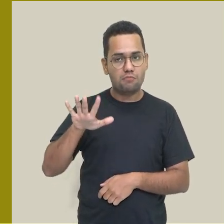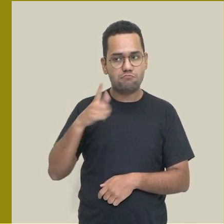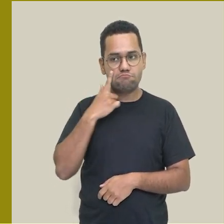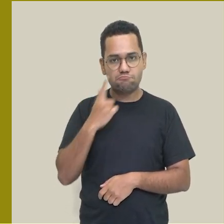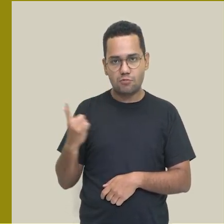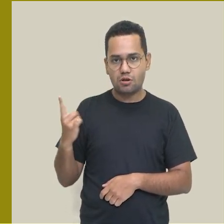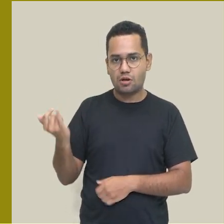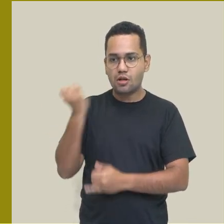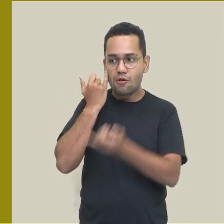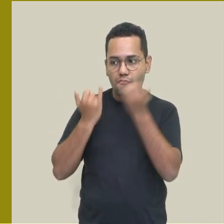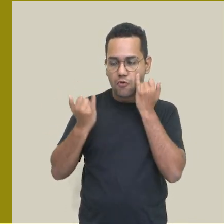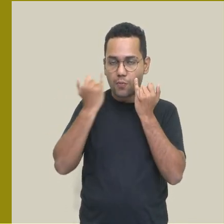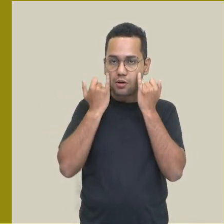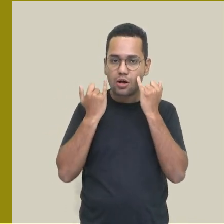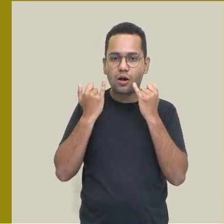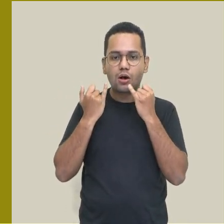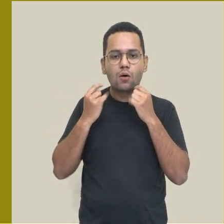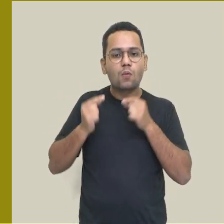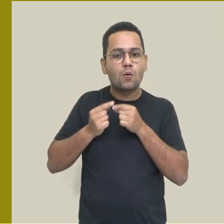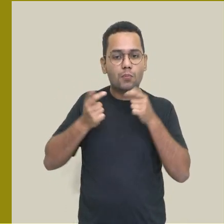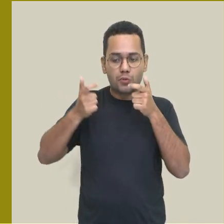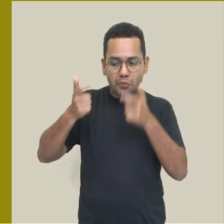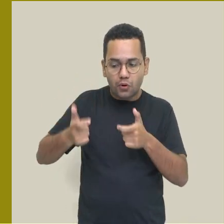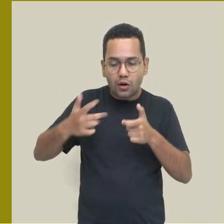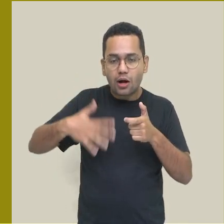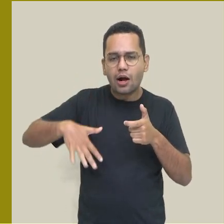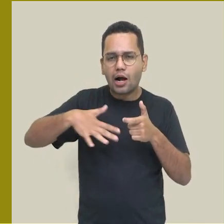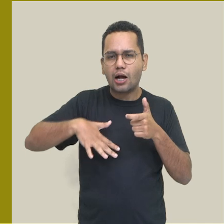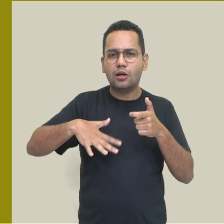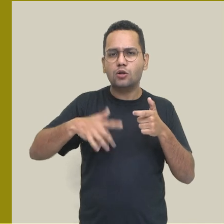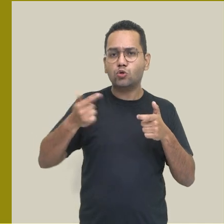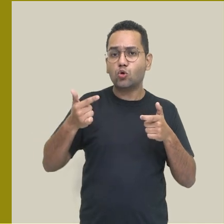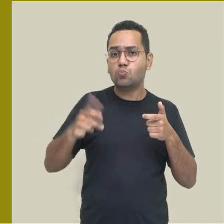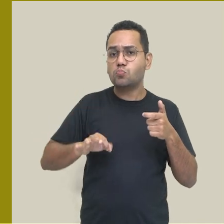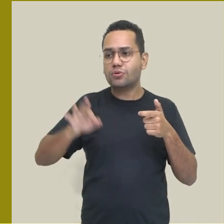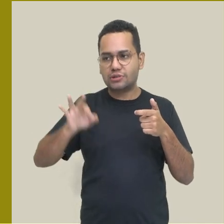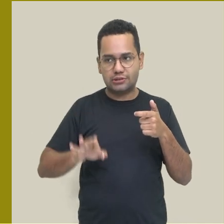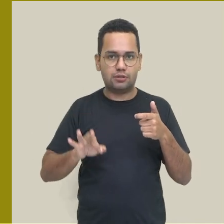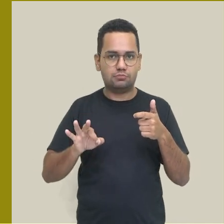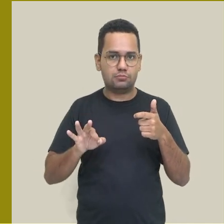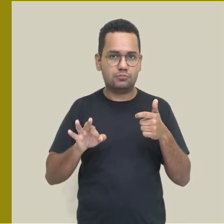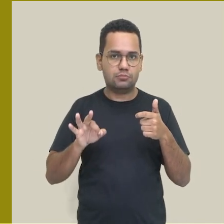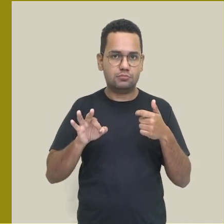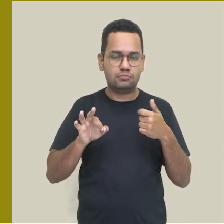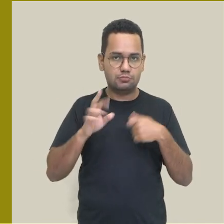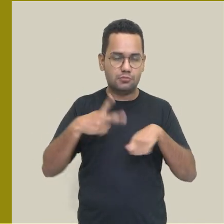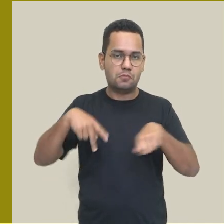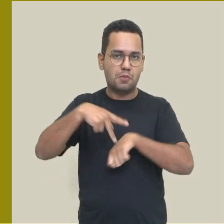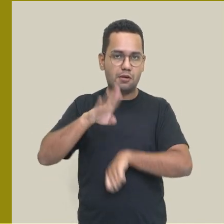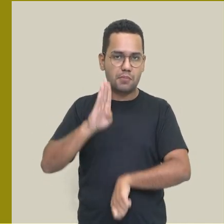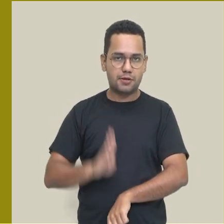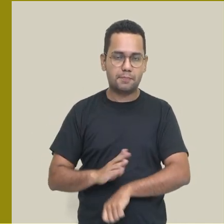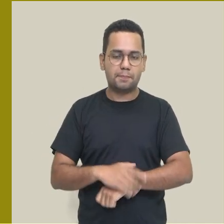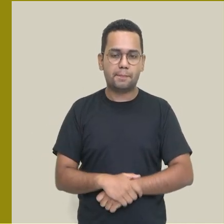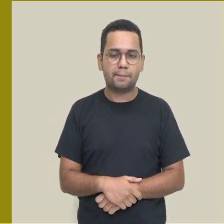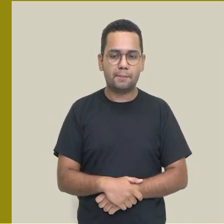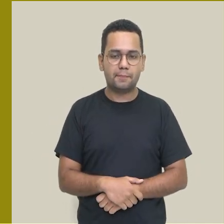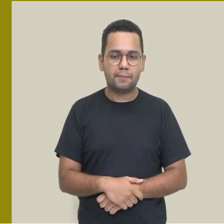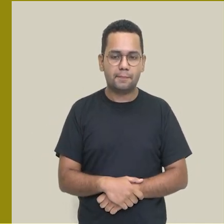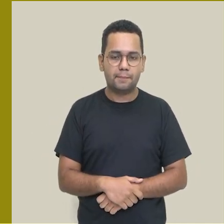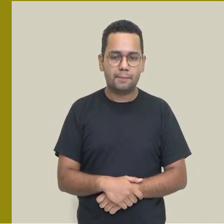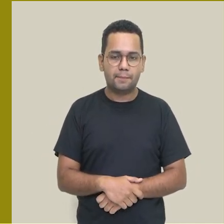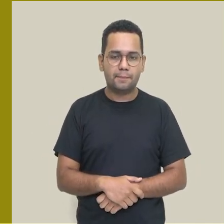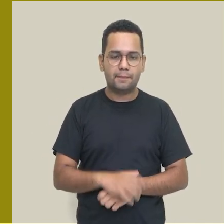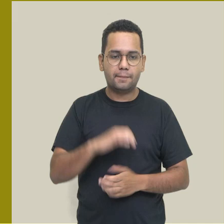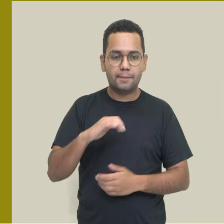foram identificadas estão dentro de um território de aproximadamente 2% dentro do país, tá bom? E